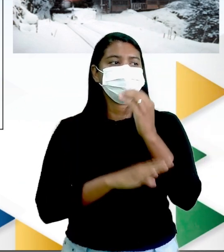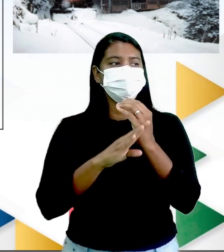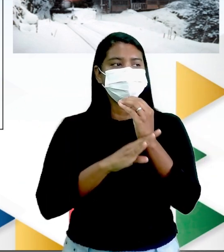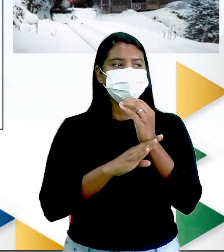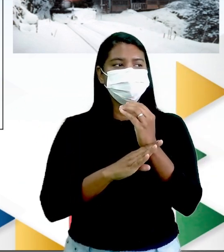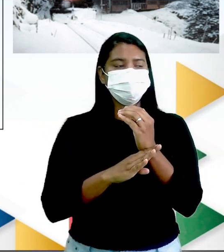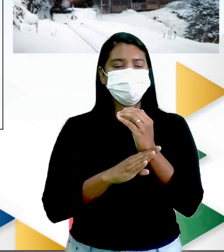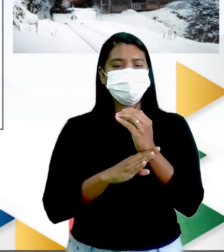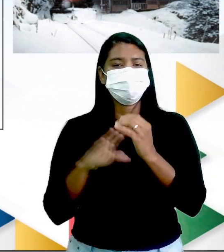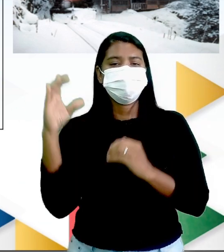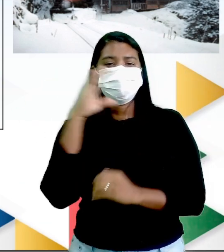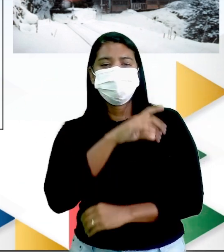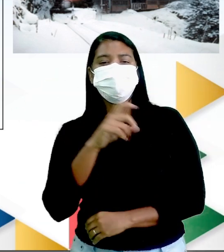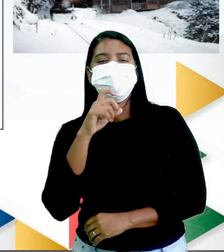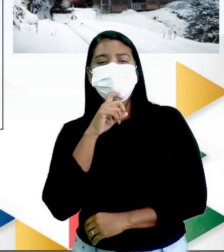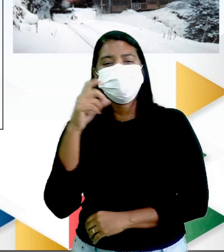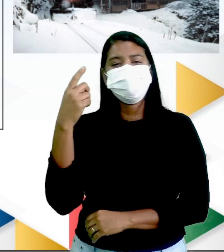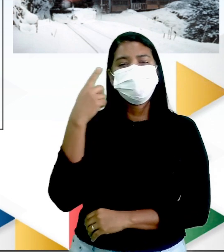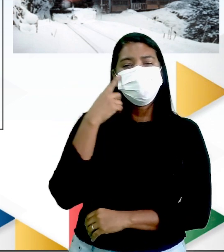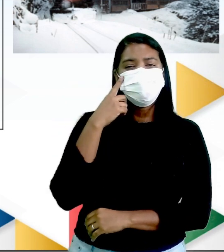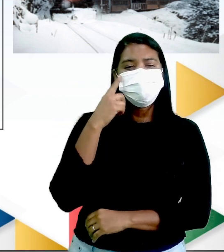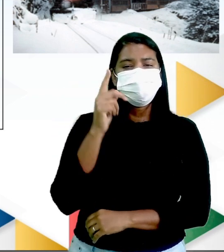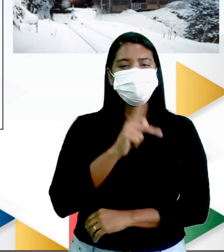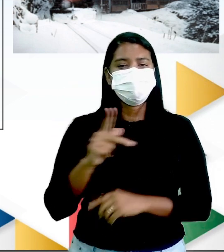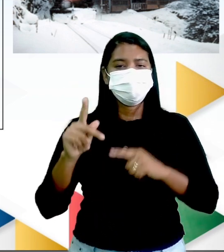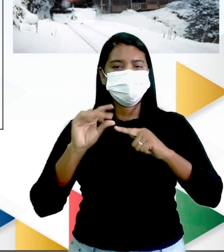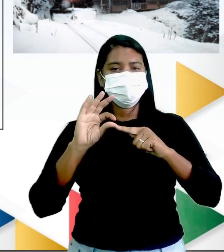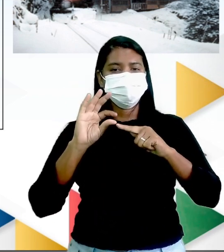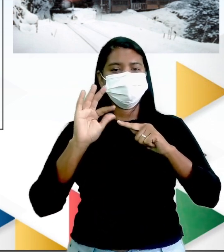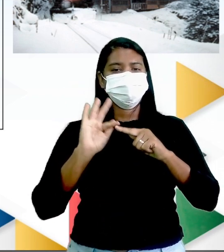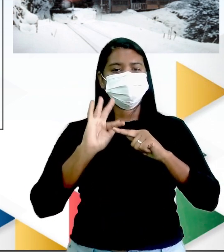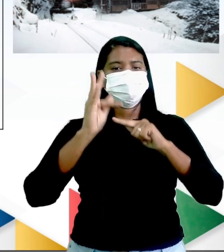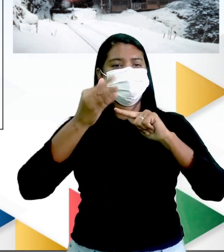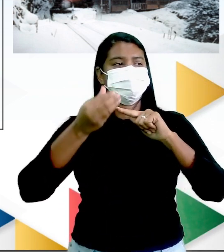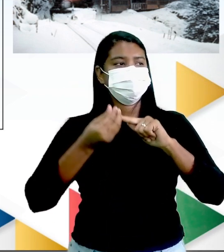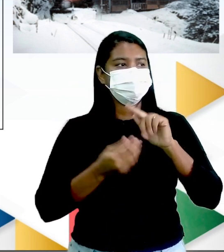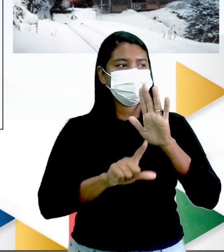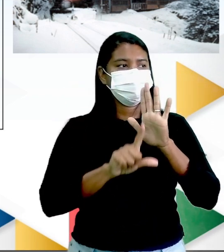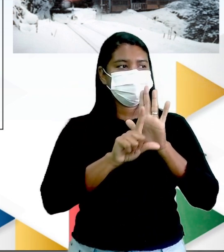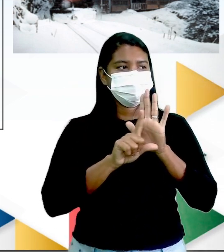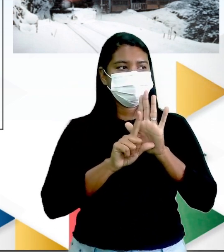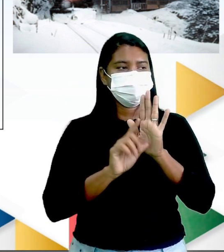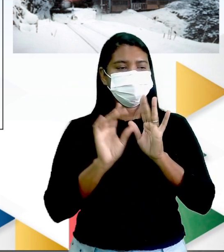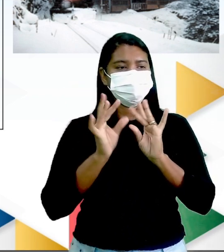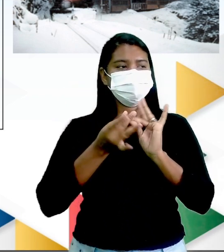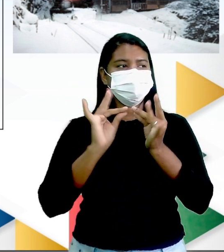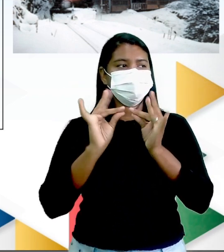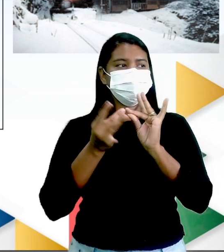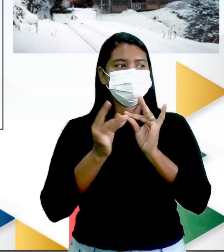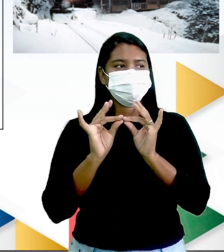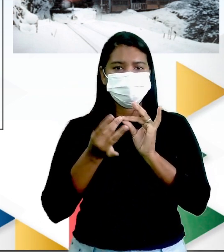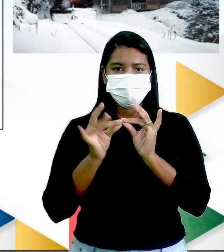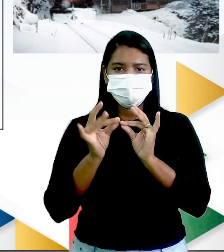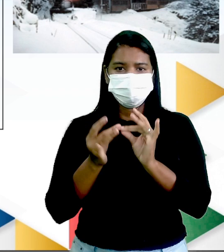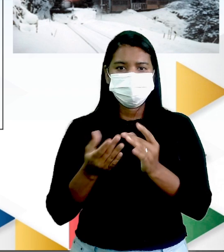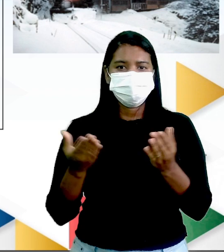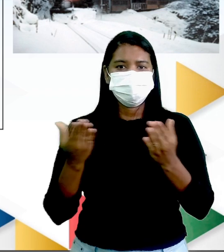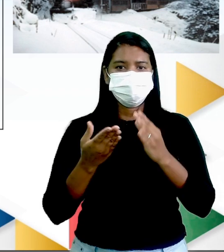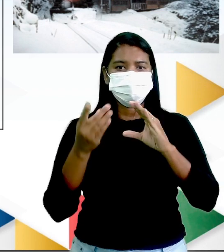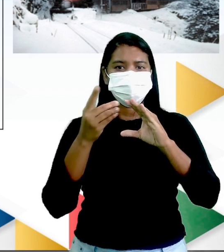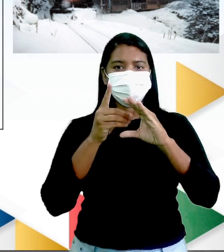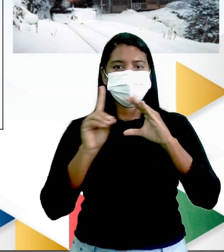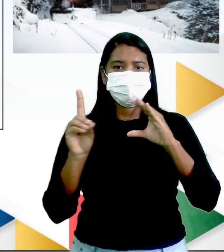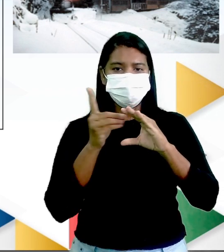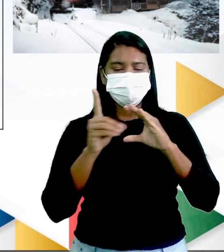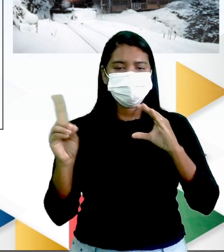possivelmente você deve ter visto lá com seu professor de física, a primeira lei da termodinâmica, aqui dentro da aula de ciências. Veja que